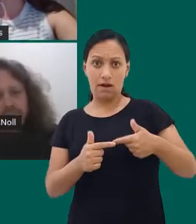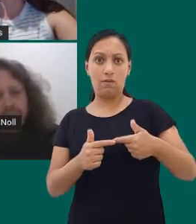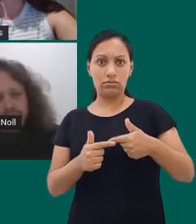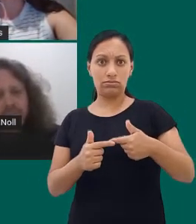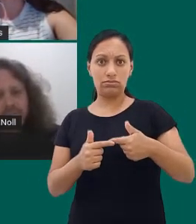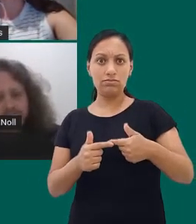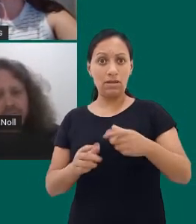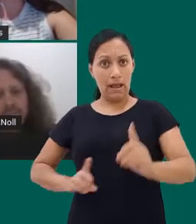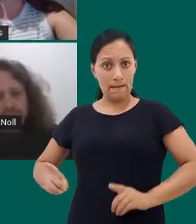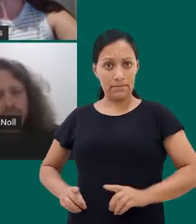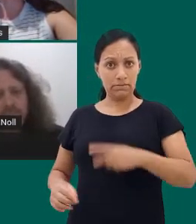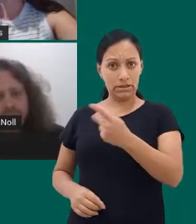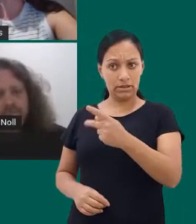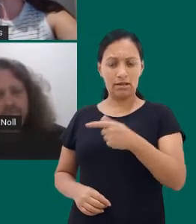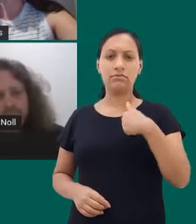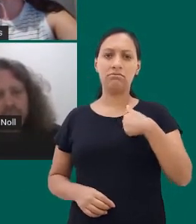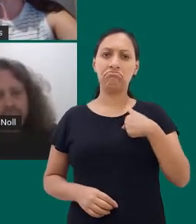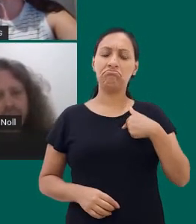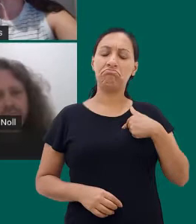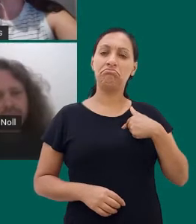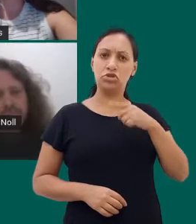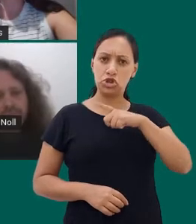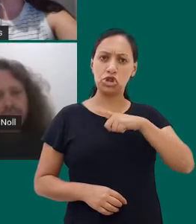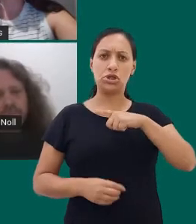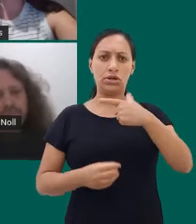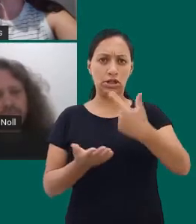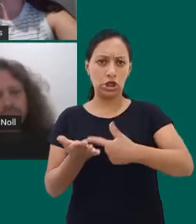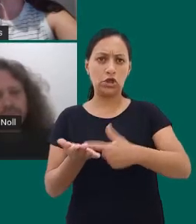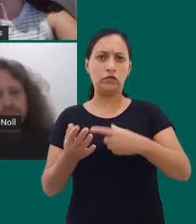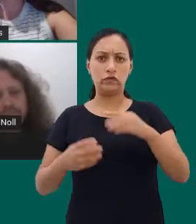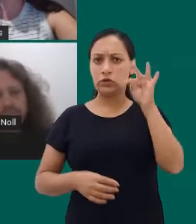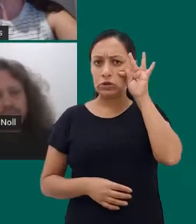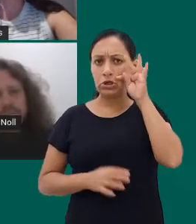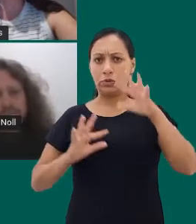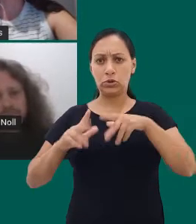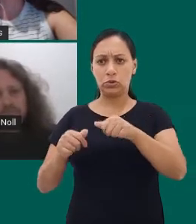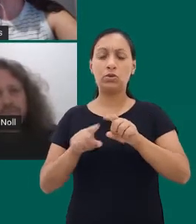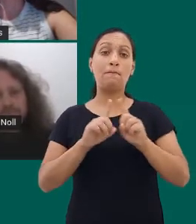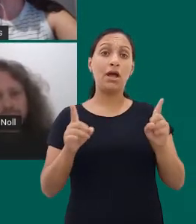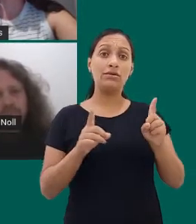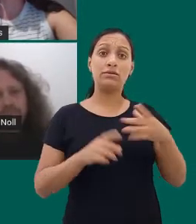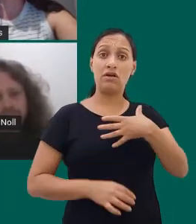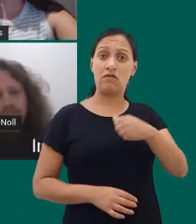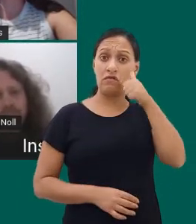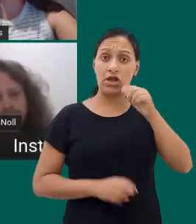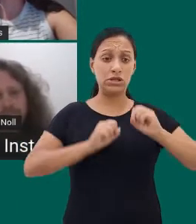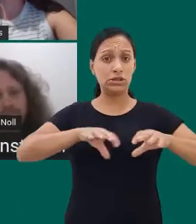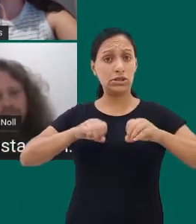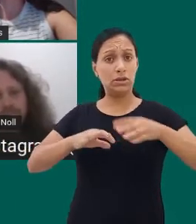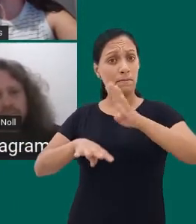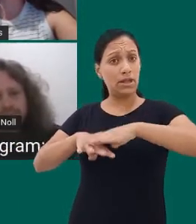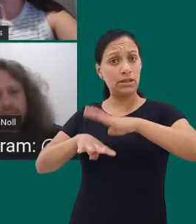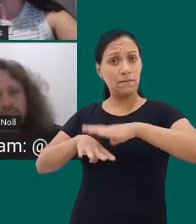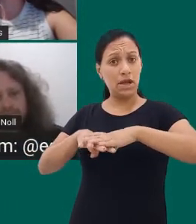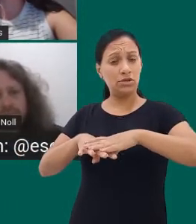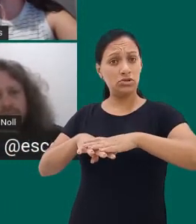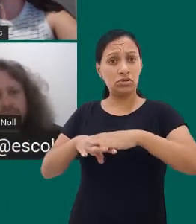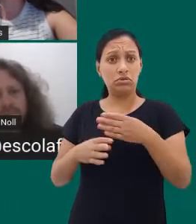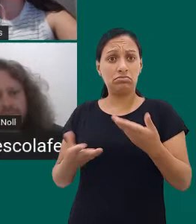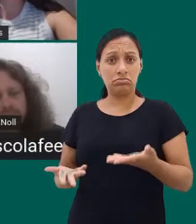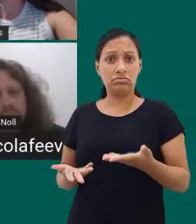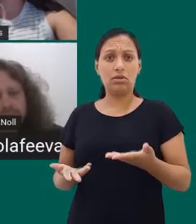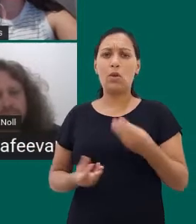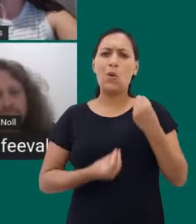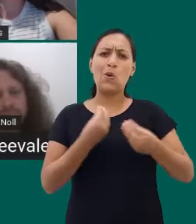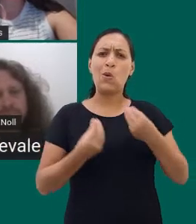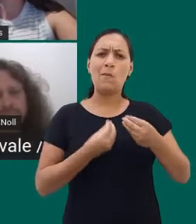essas coisas e tudo, e ela estava explicando matemática, tá, Rafa, para ela, para a prima dela, né? Alguém me conta como é que é essa magia